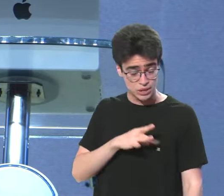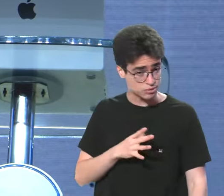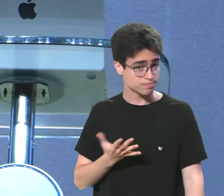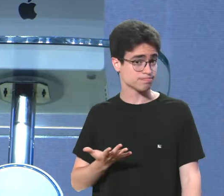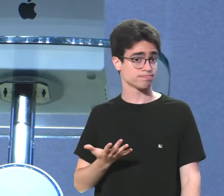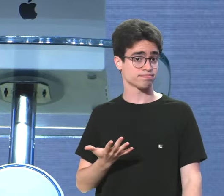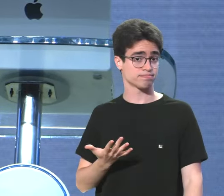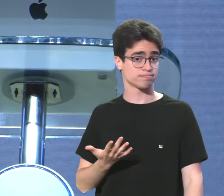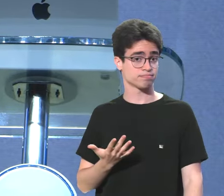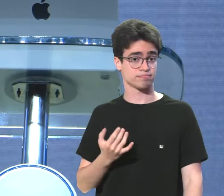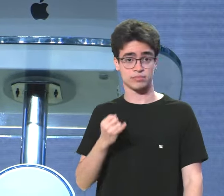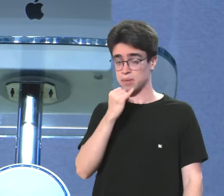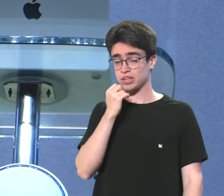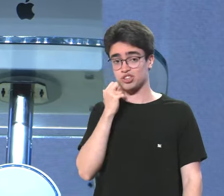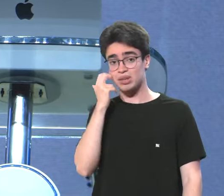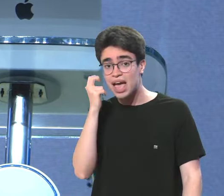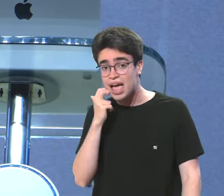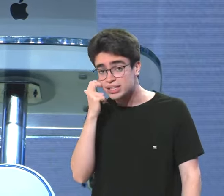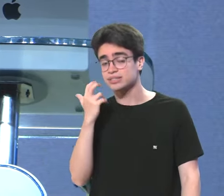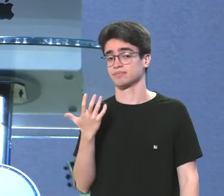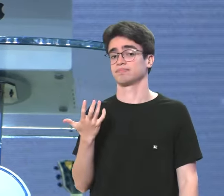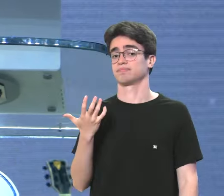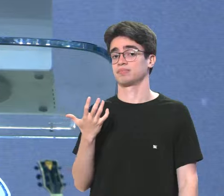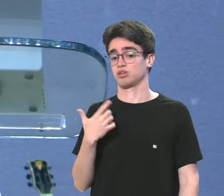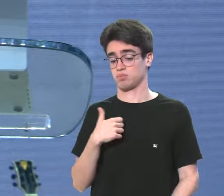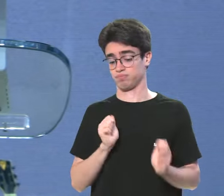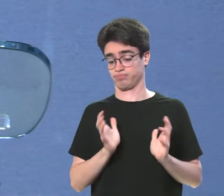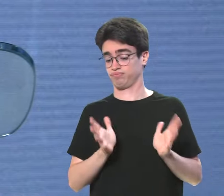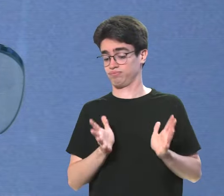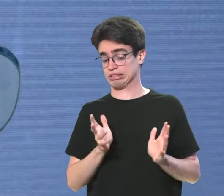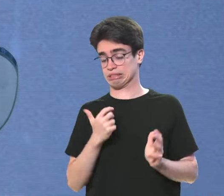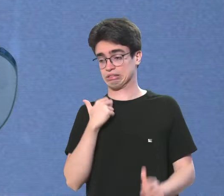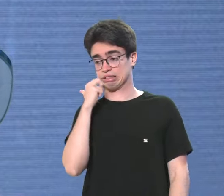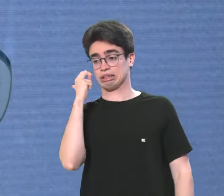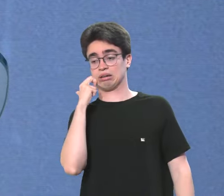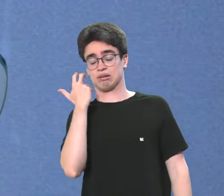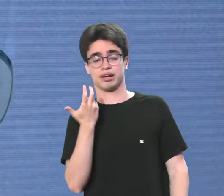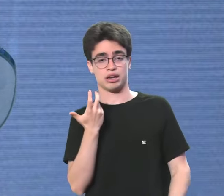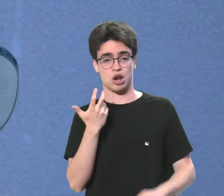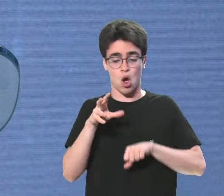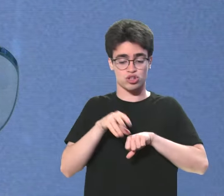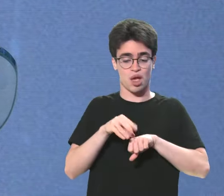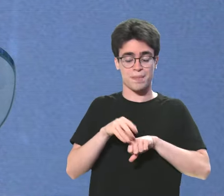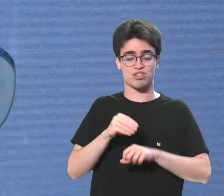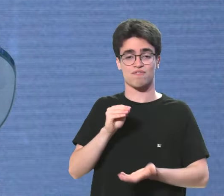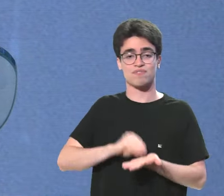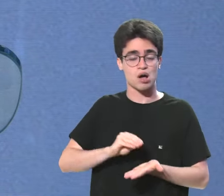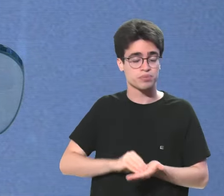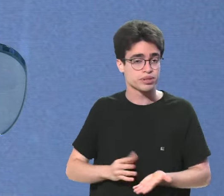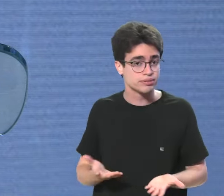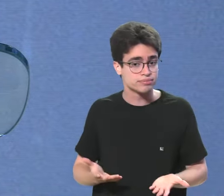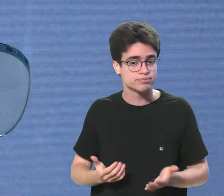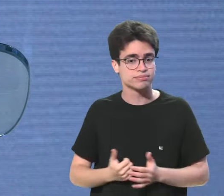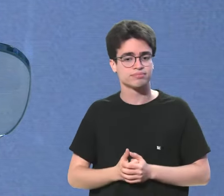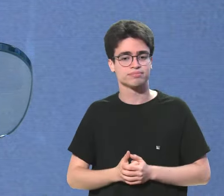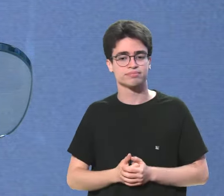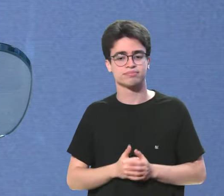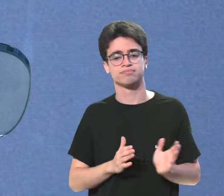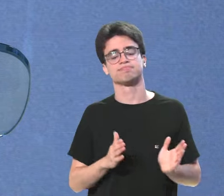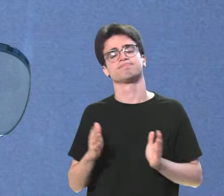fazer timidez vergonha de falar falta de conhecimento de novo a gente tem